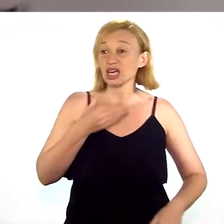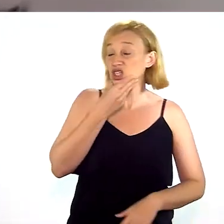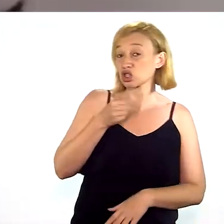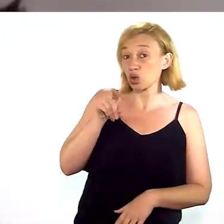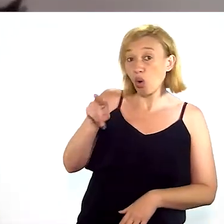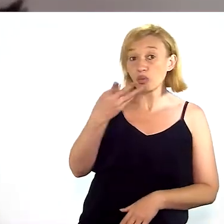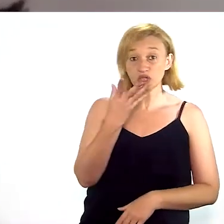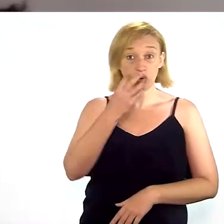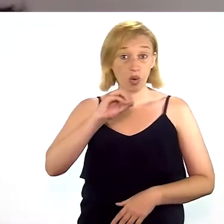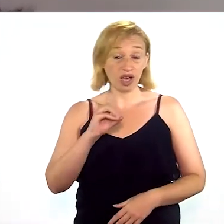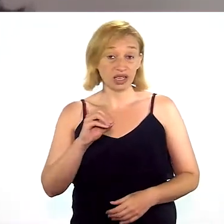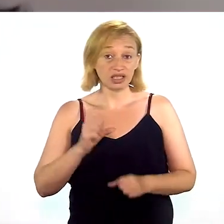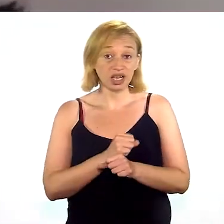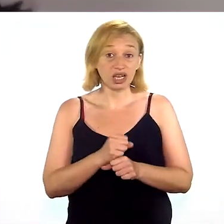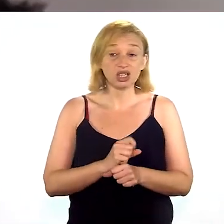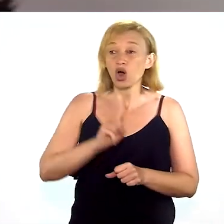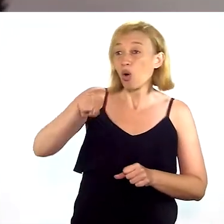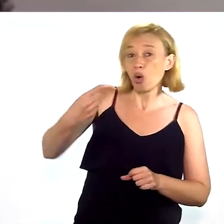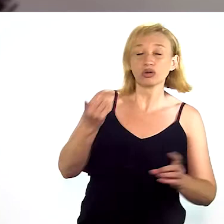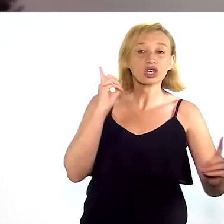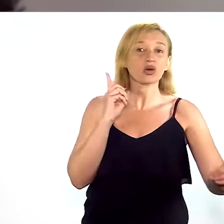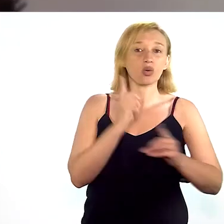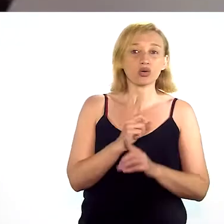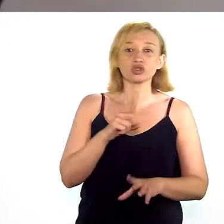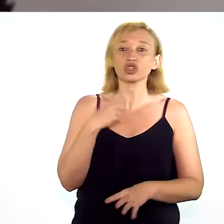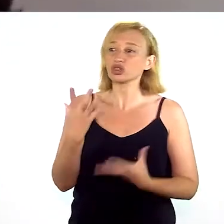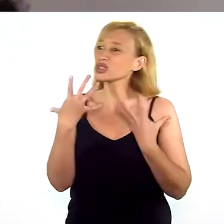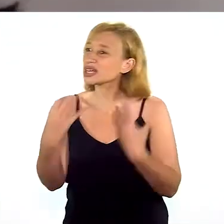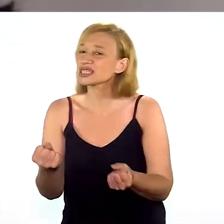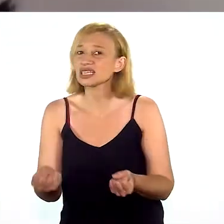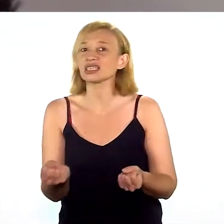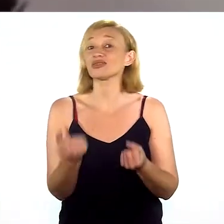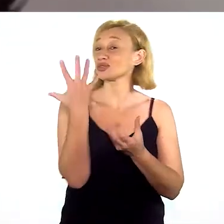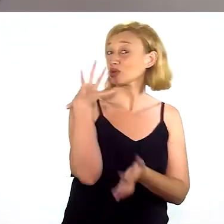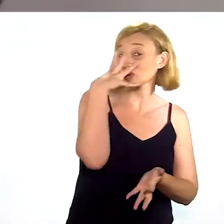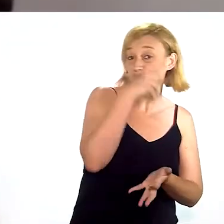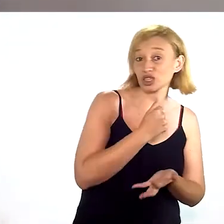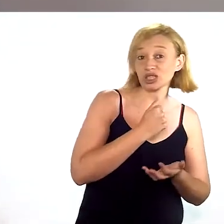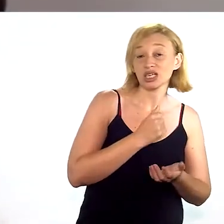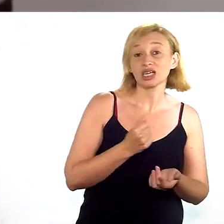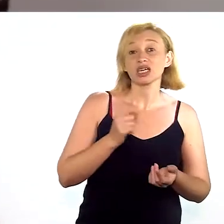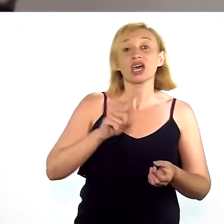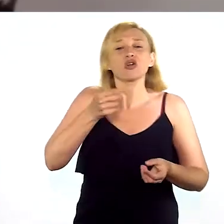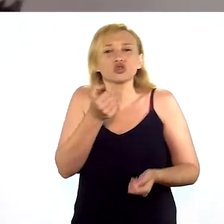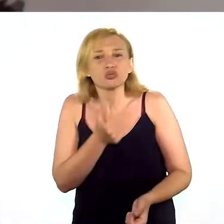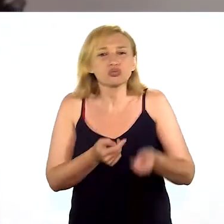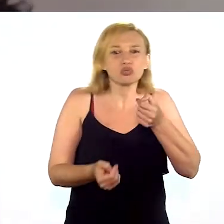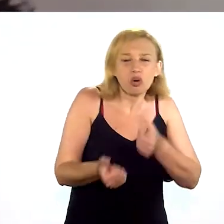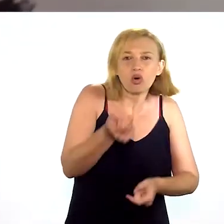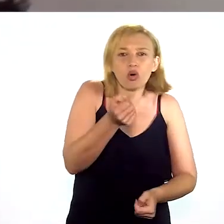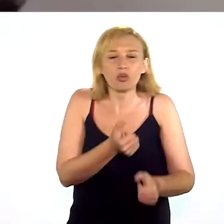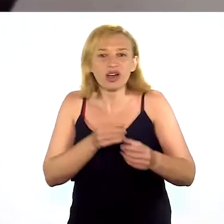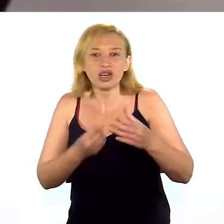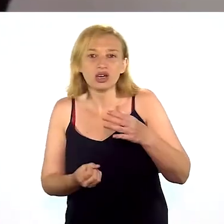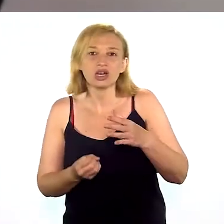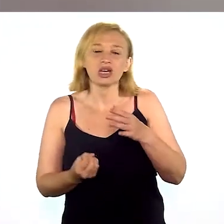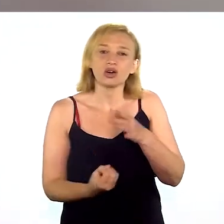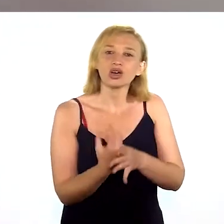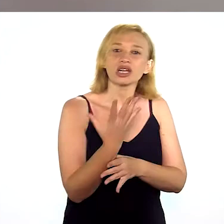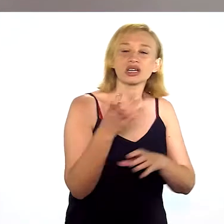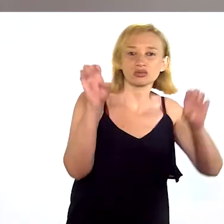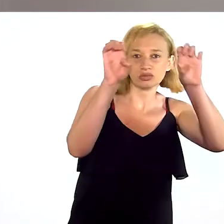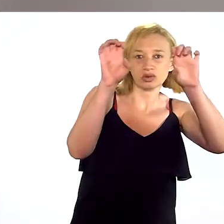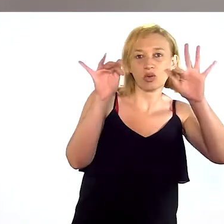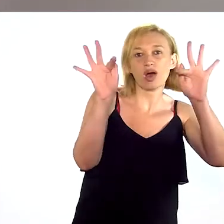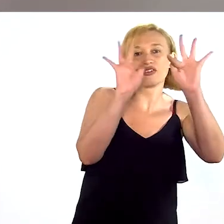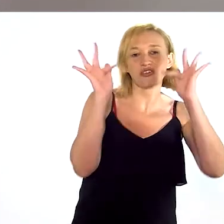né, este homem. Eles se encontram, e também é um outro encontro que a gente aceita de uma maneira muito bonita. E aí, aos poucos, eles vão construindo